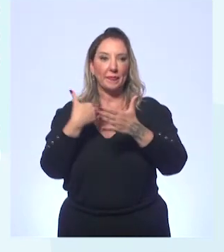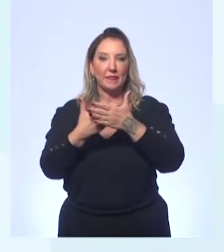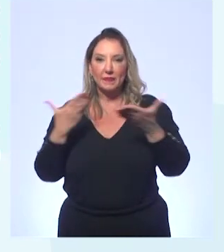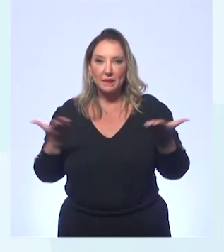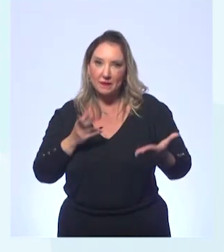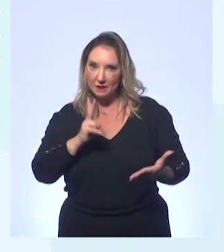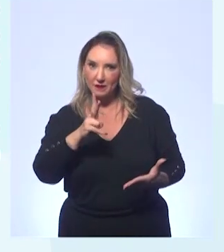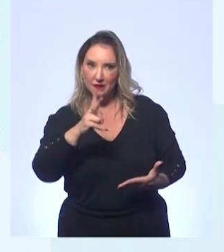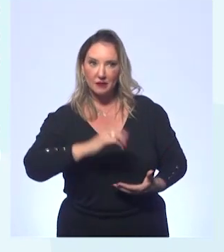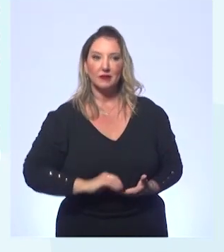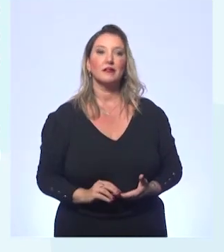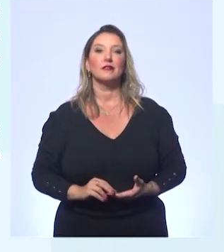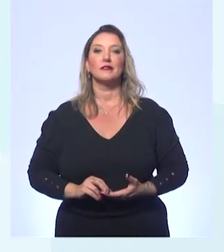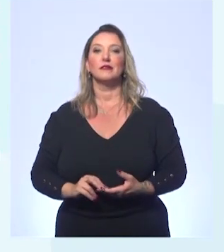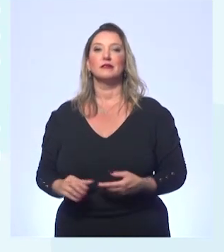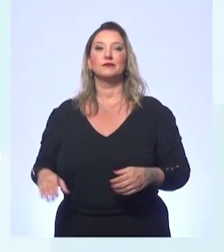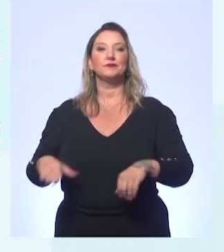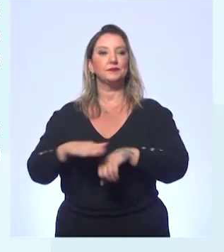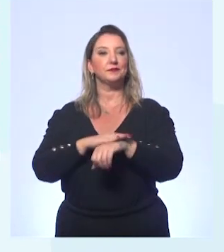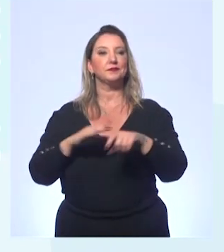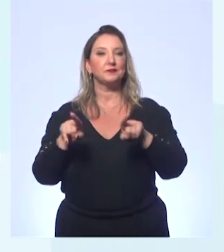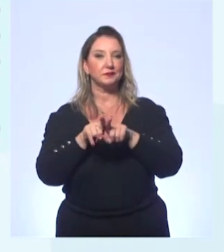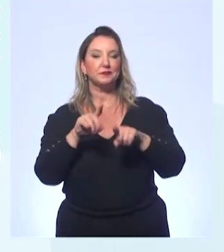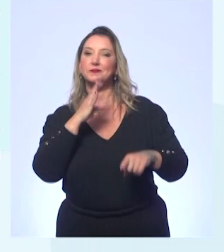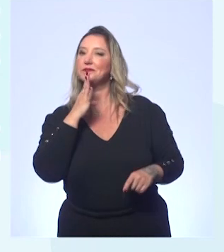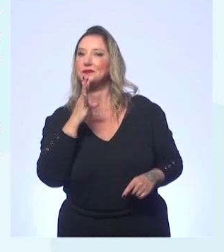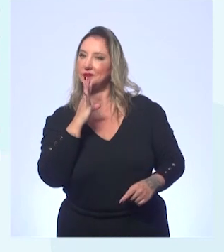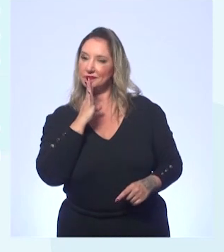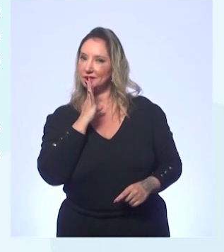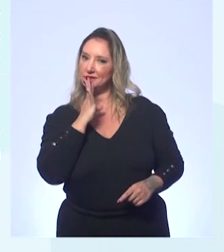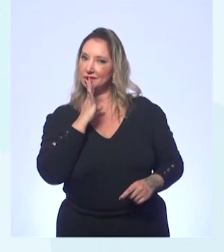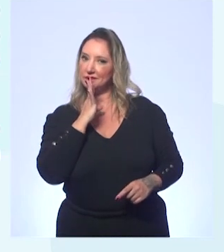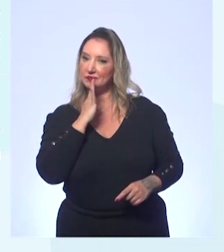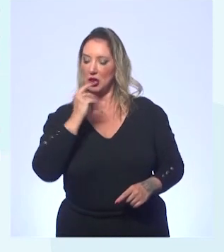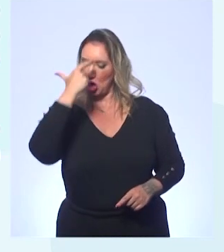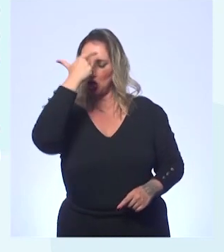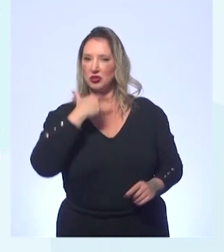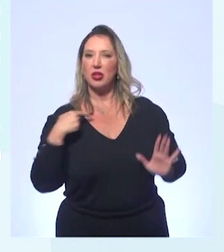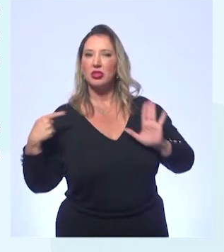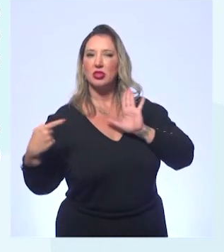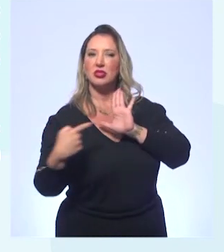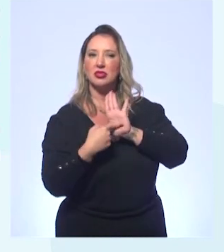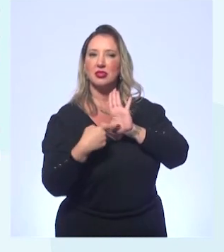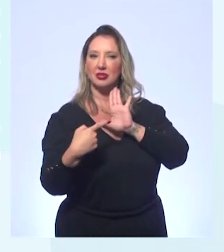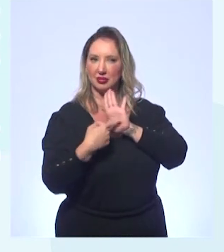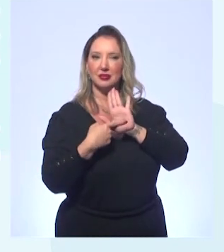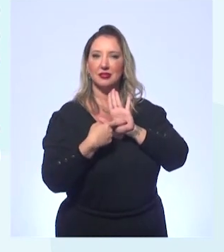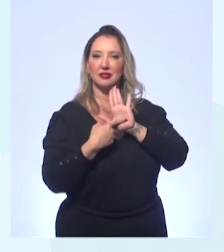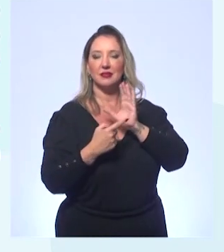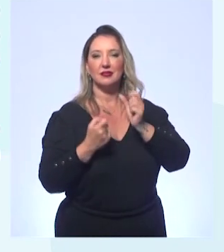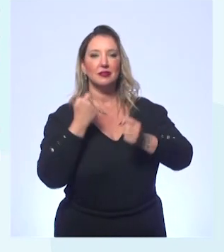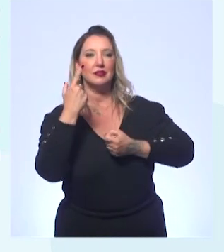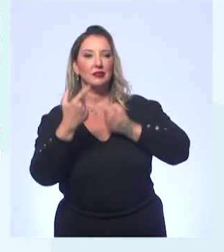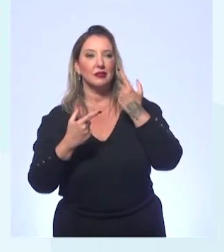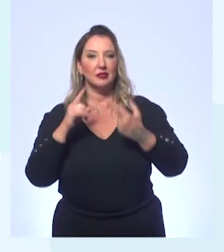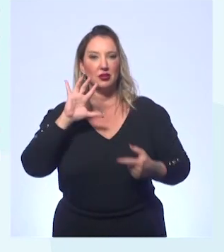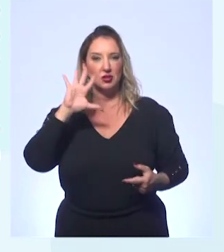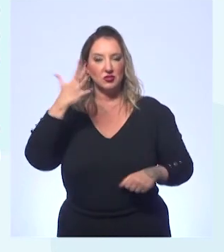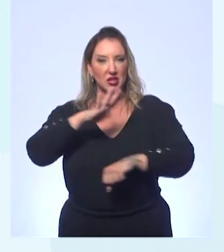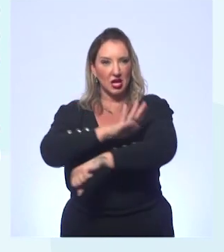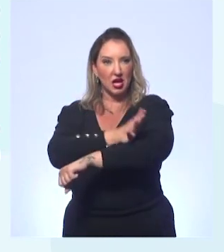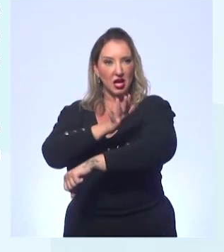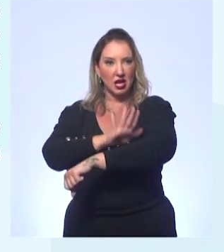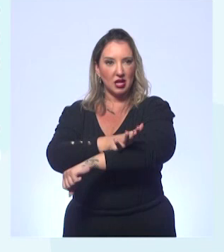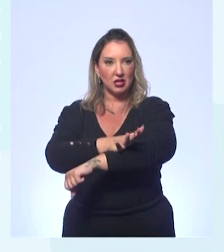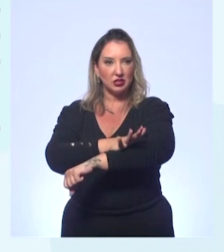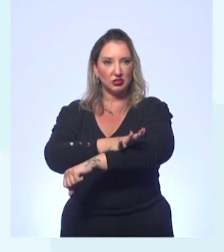hoje. Também conhecemos como uma atitude aí de denúncia de alguns dos resultados do racismo,